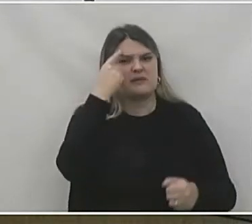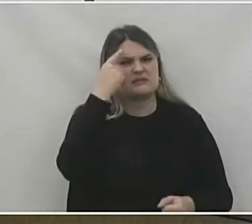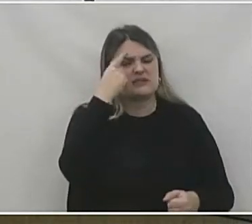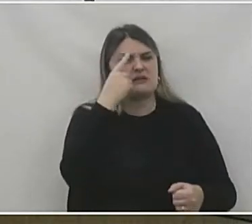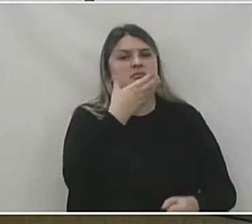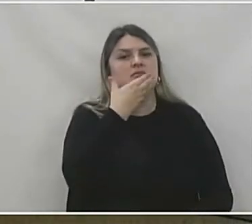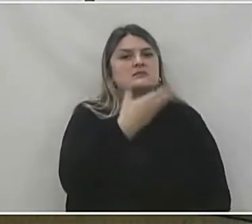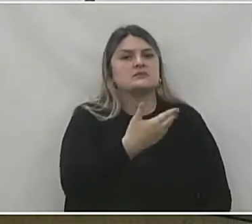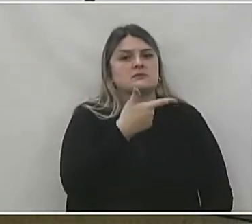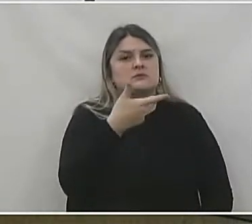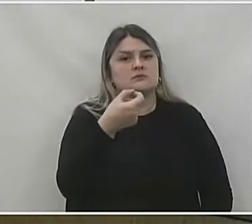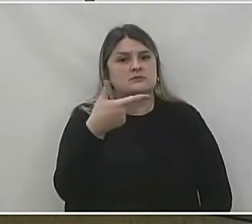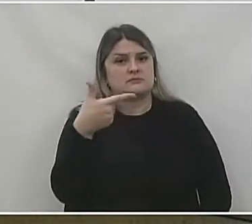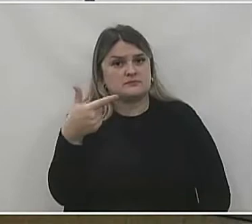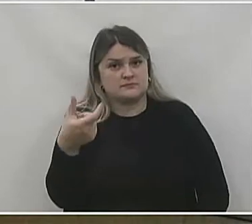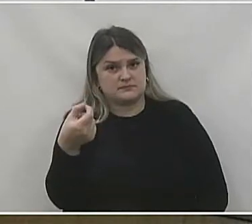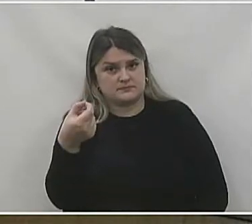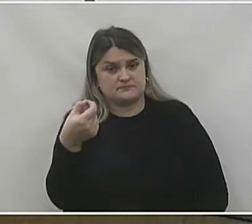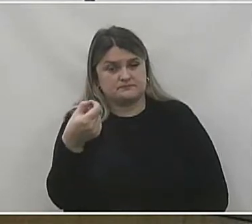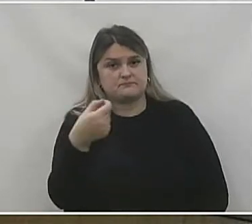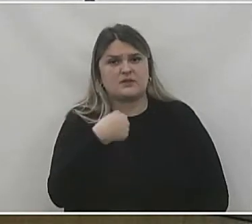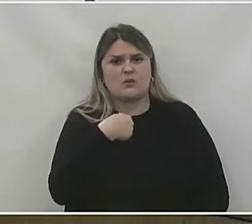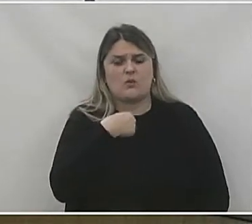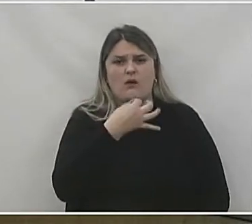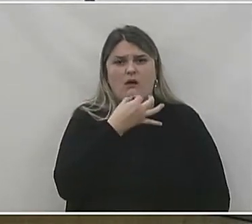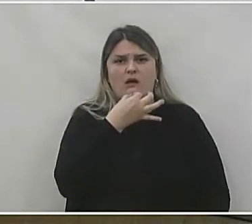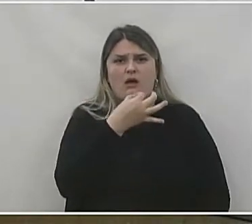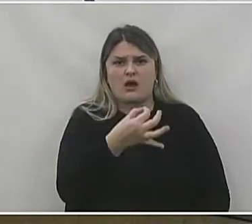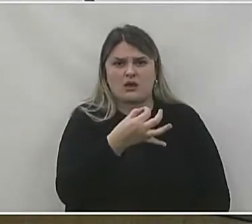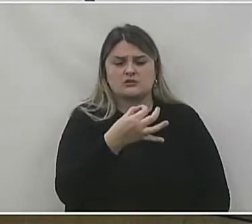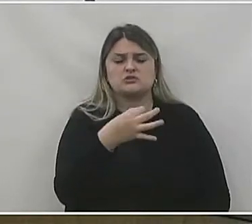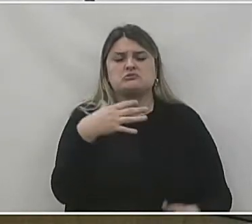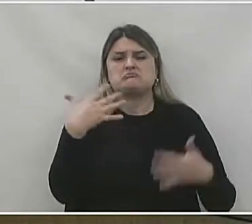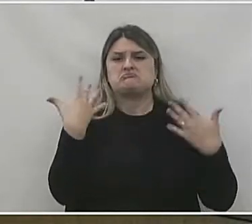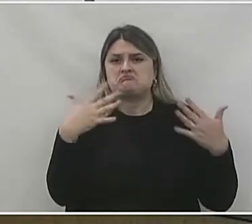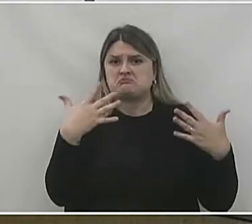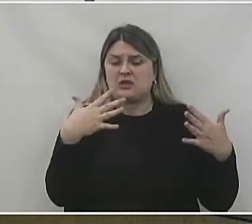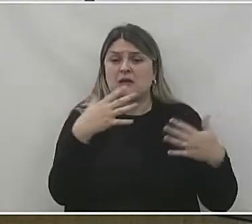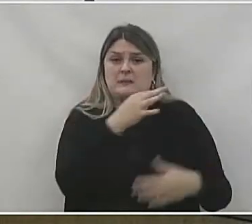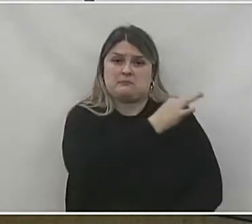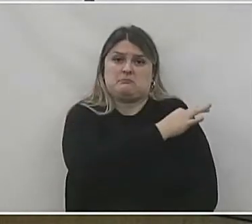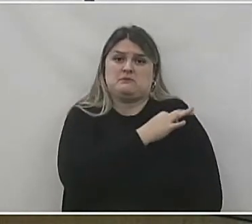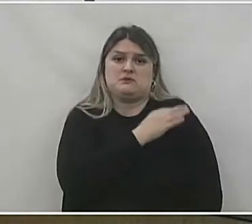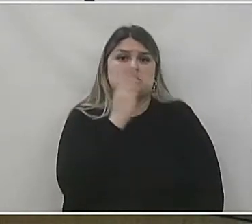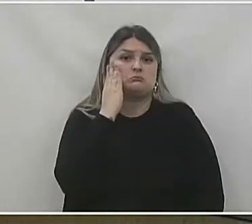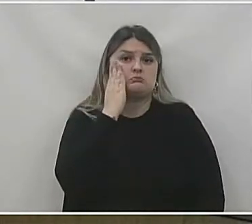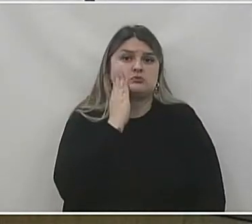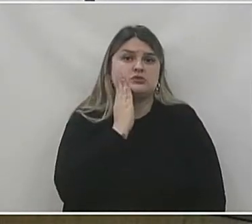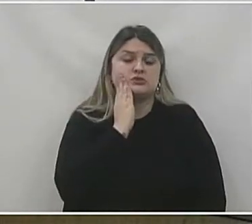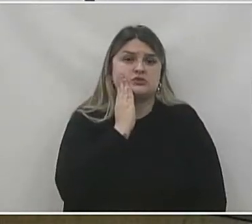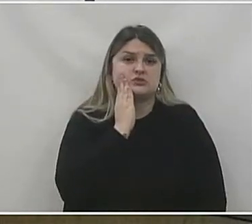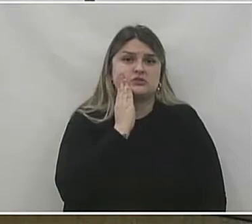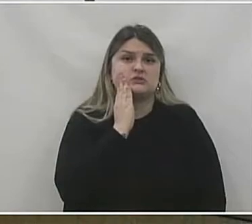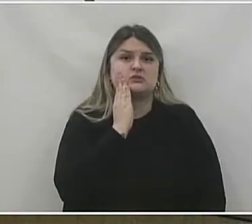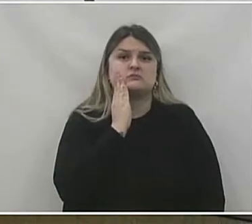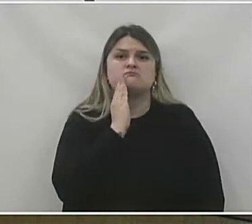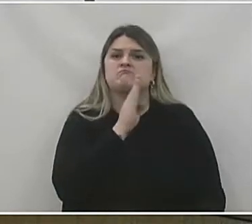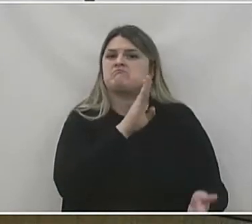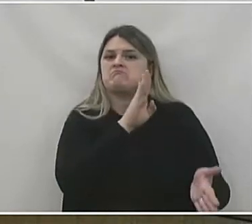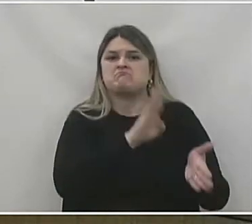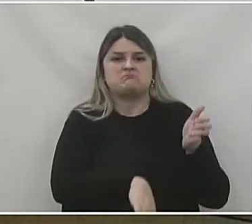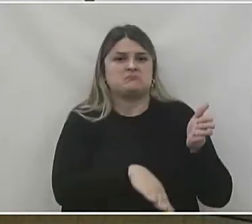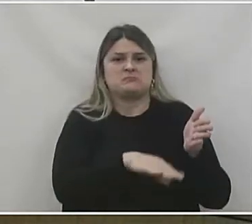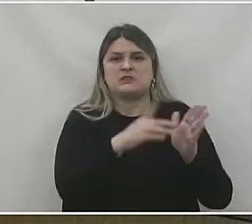meses certo então eu acho que é muito louvável ao prefeito bashir na revogação